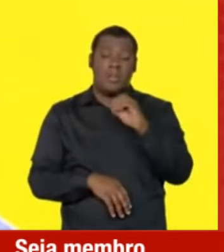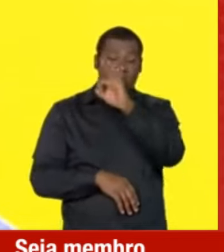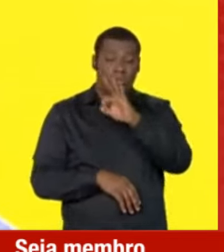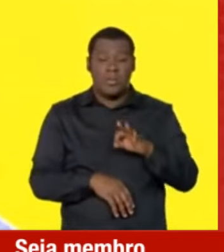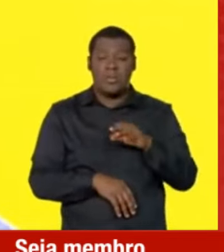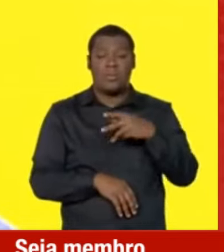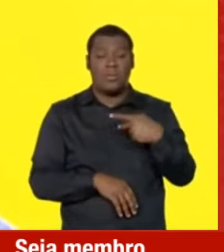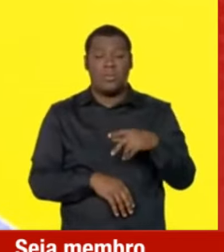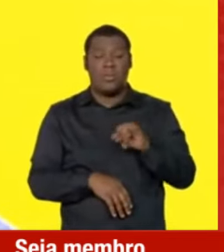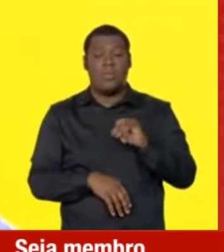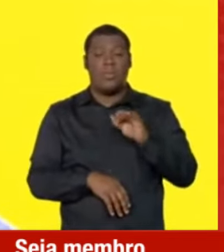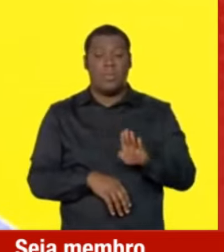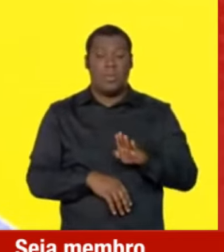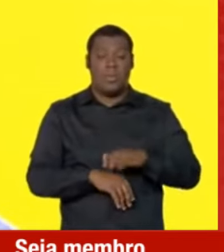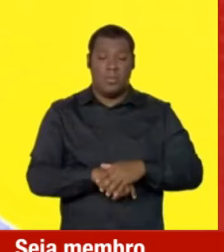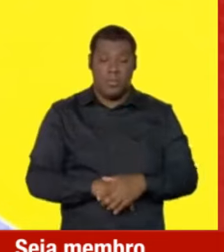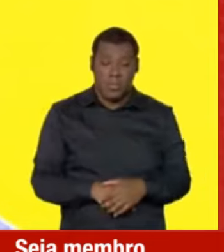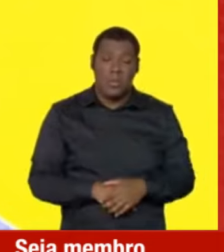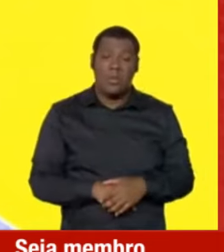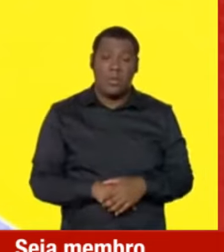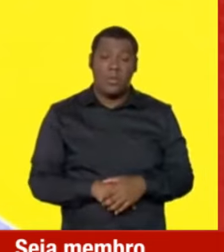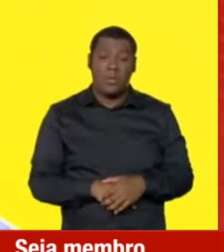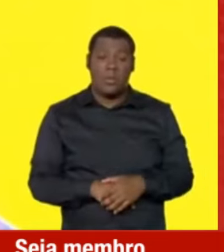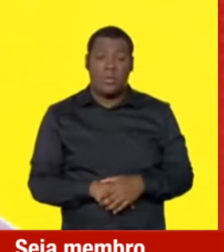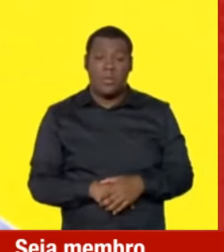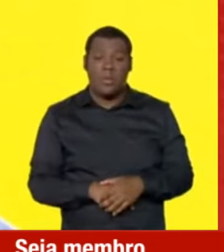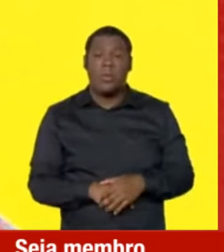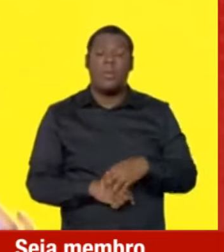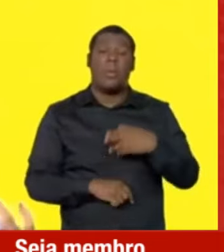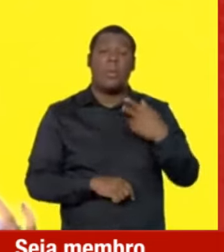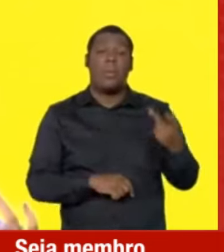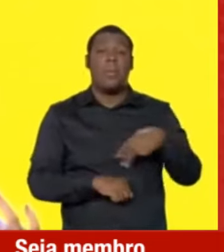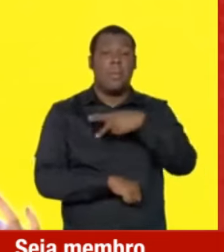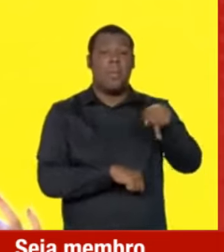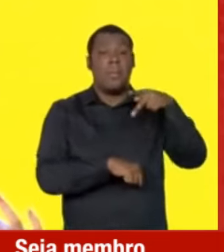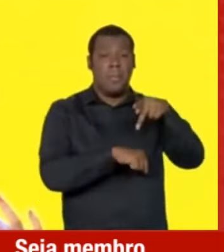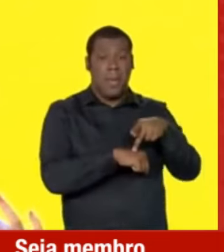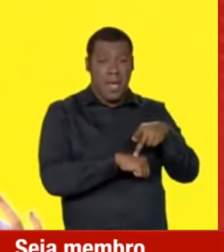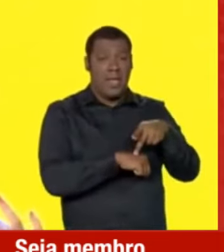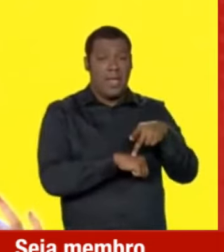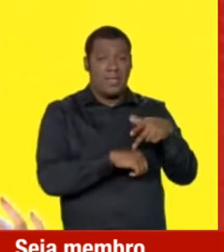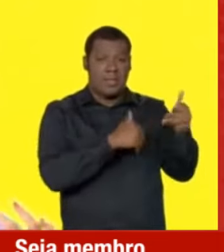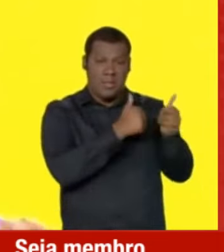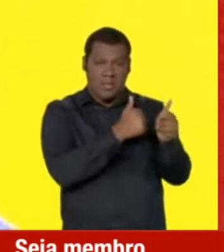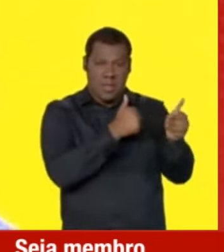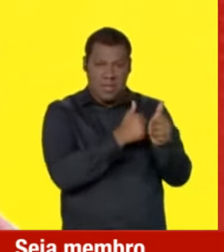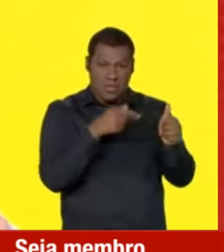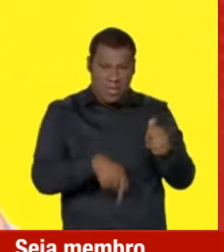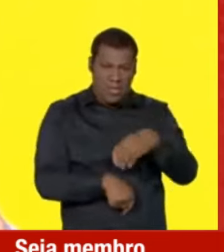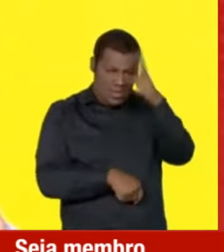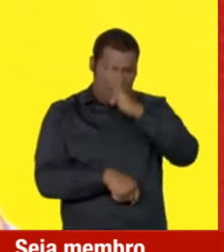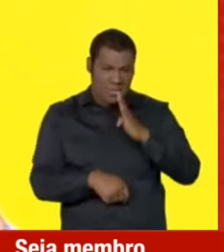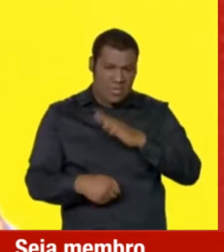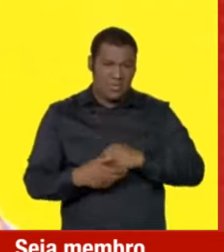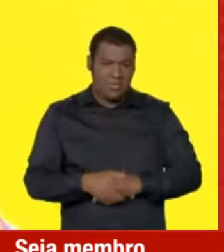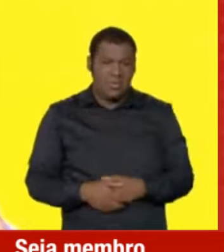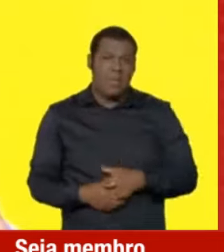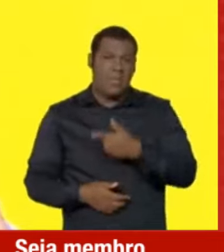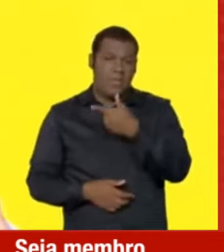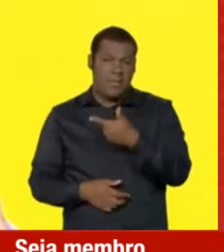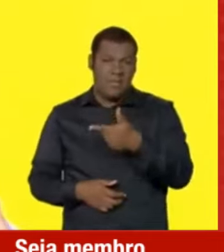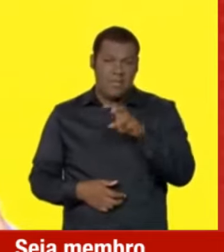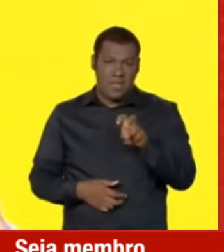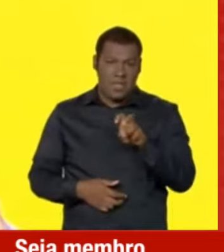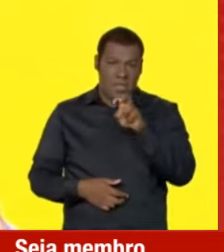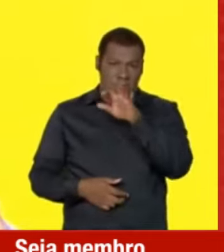90% do seu PIB em crédito imobiliário. Países pares do Brasil têm entre 25% e 30%